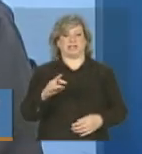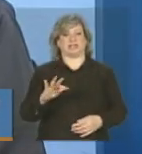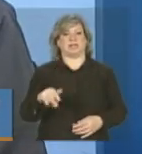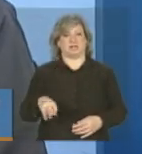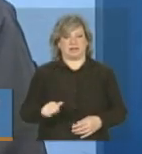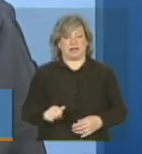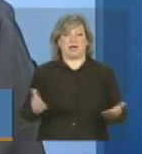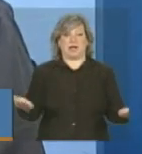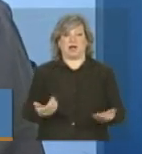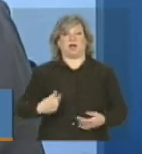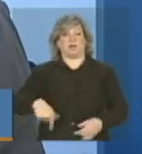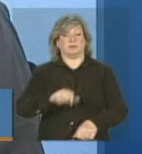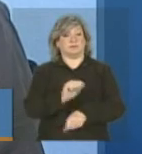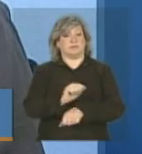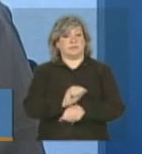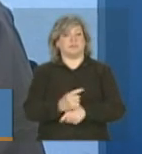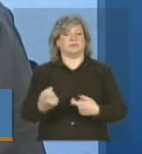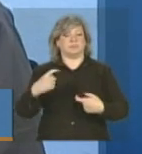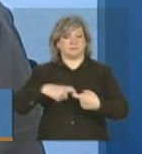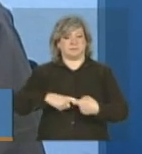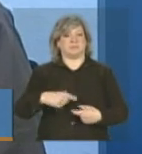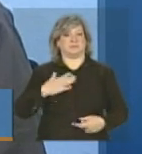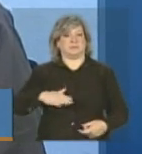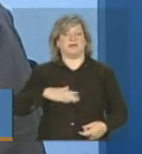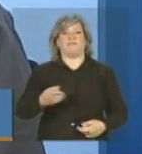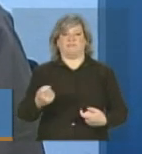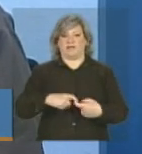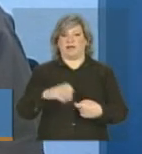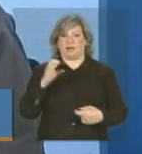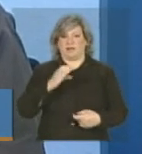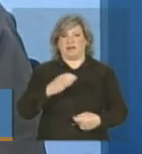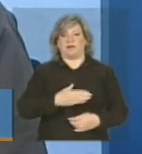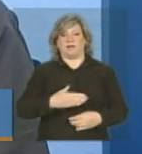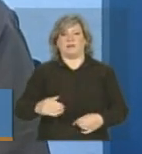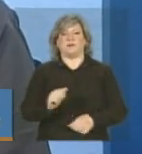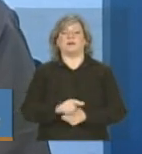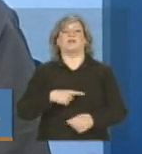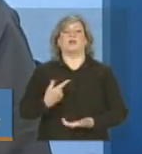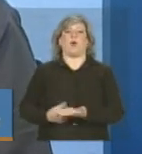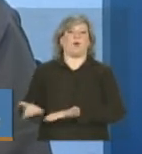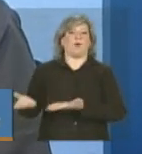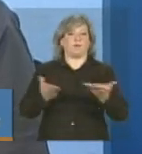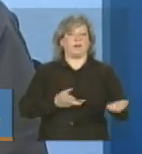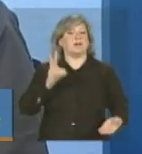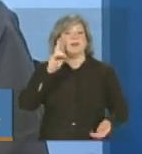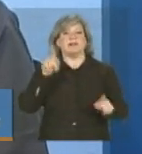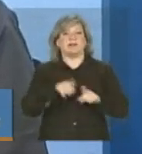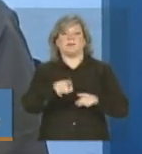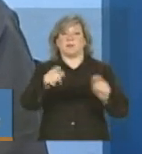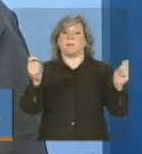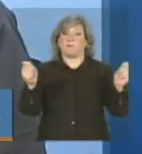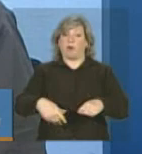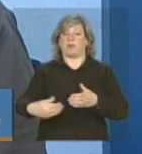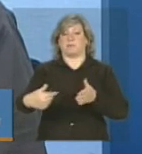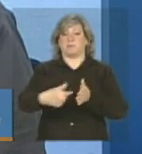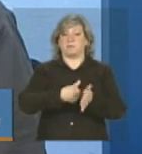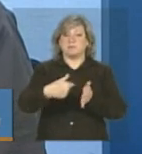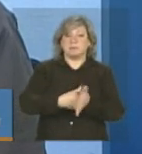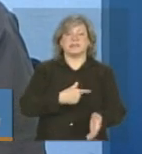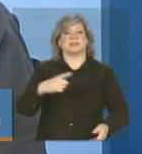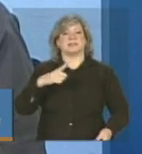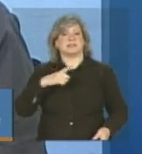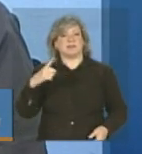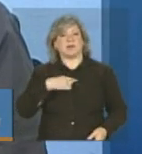Bom, a gente vai agora mais a um breve intervalo, mas a gente volta já já com os convidados. Lembrando também que você pode participar com as perguntas